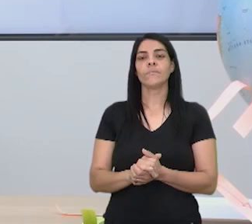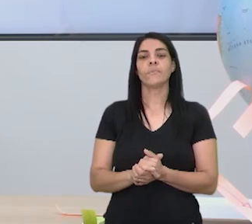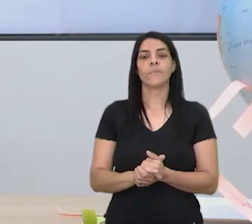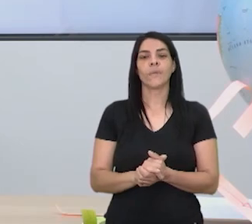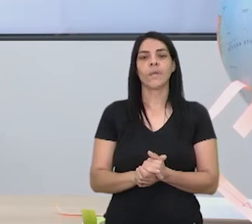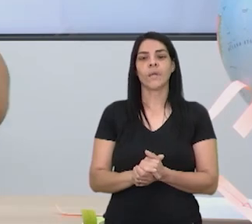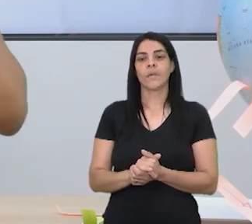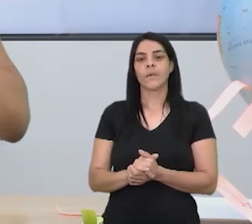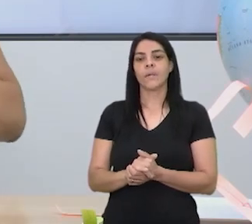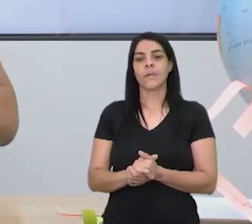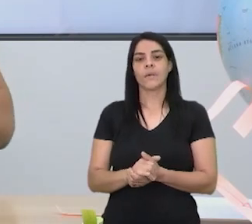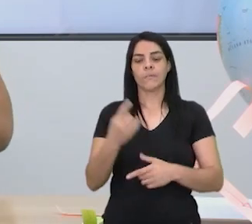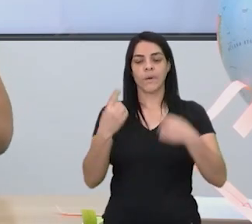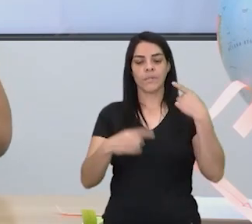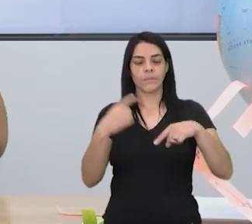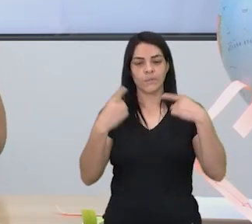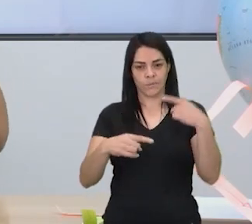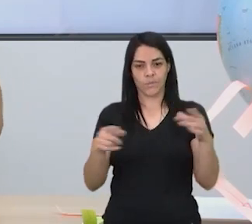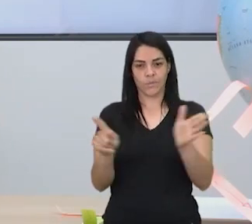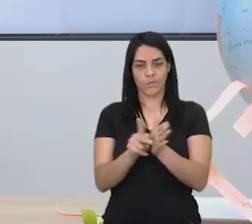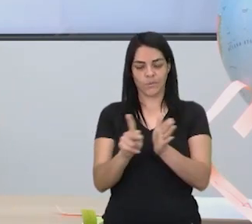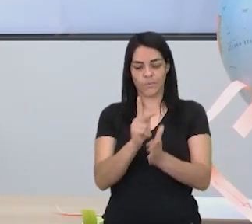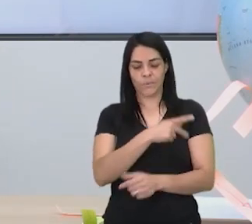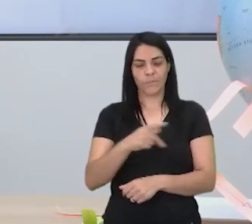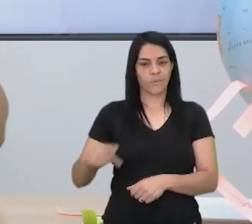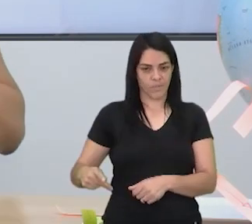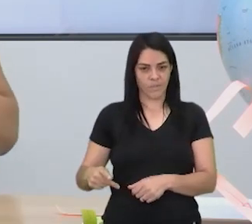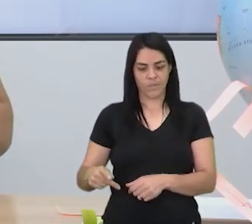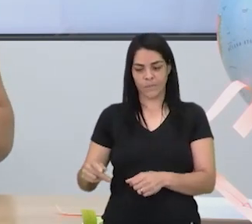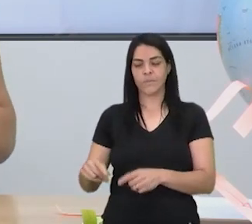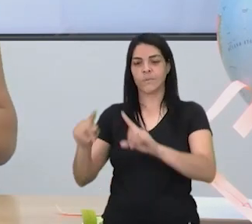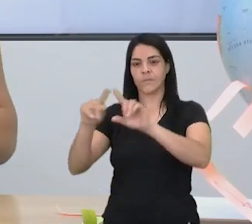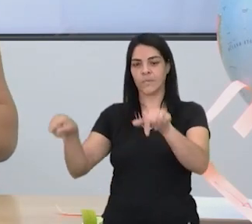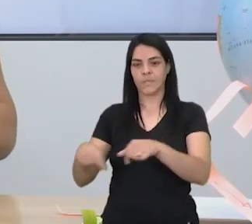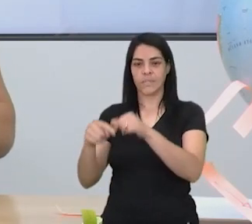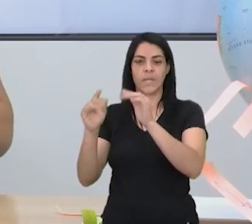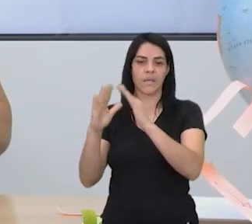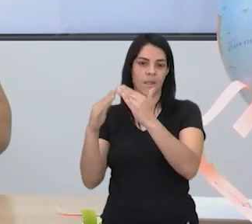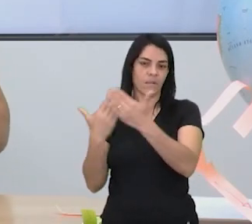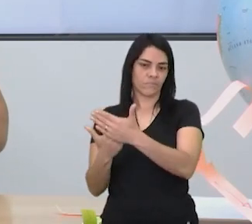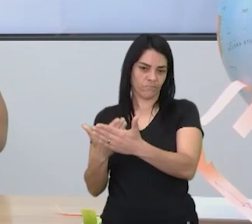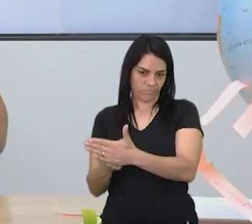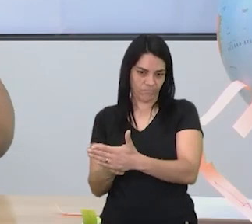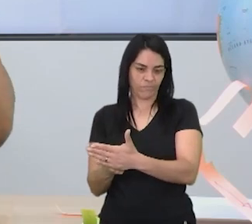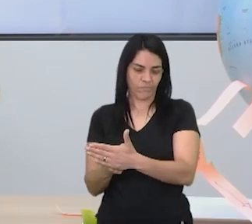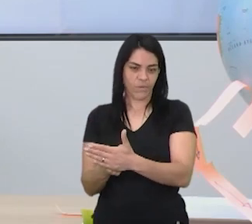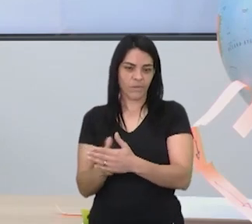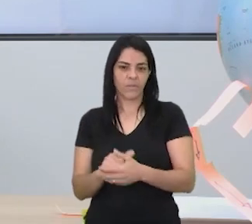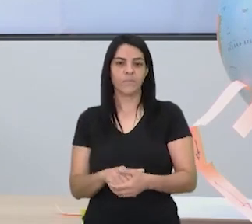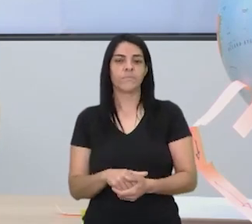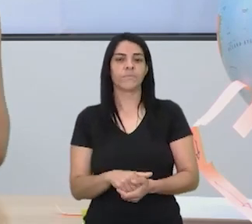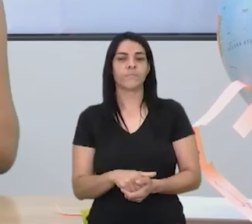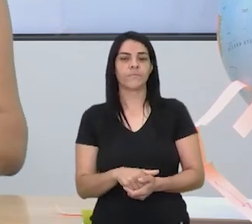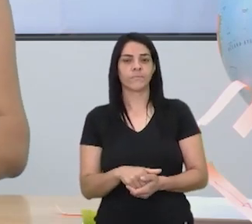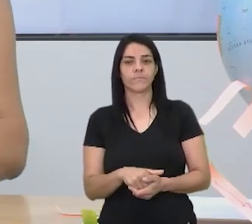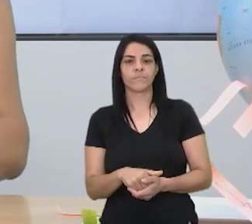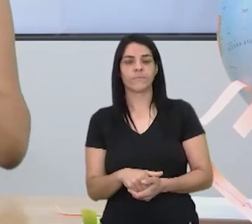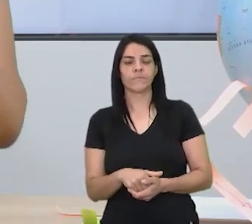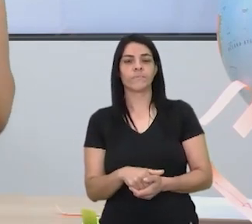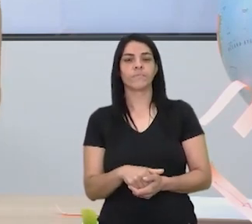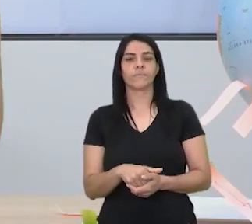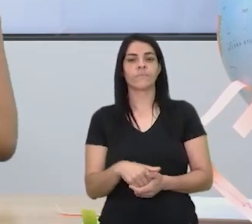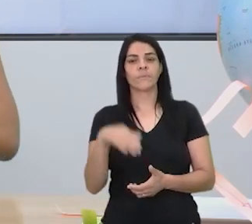traz aí para discutir com seus professores na sala de aula. Olha que interessante, tá certo? Mais uma curiosidade